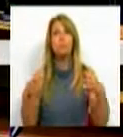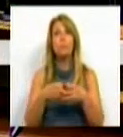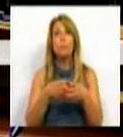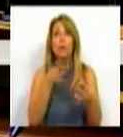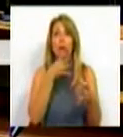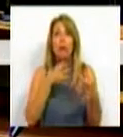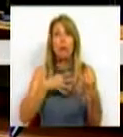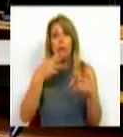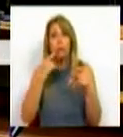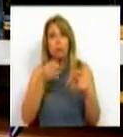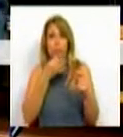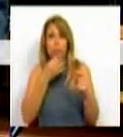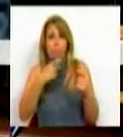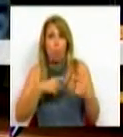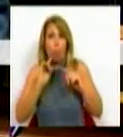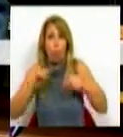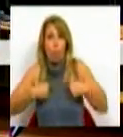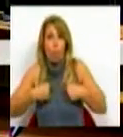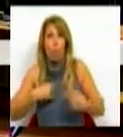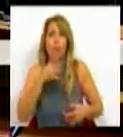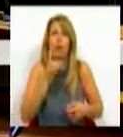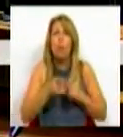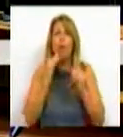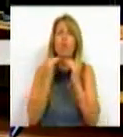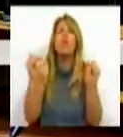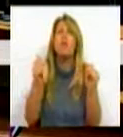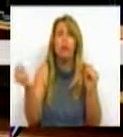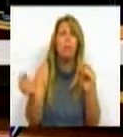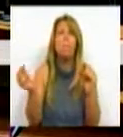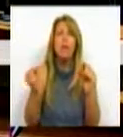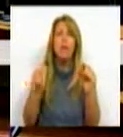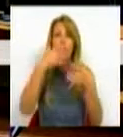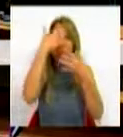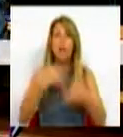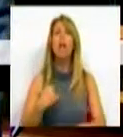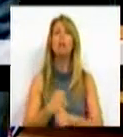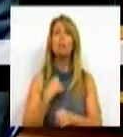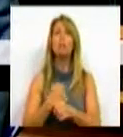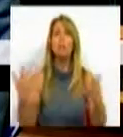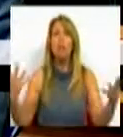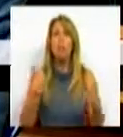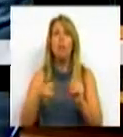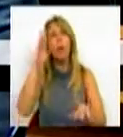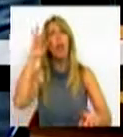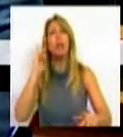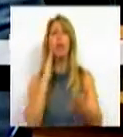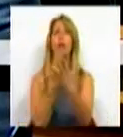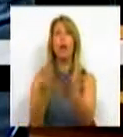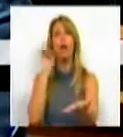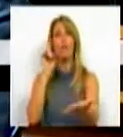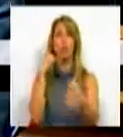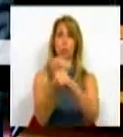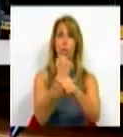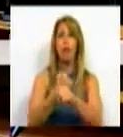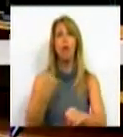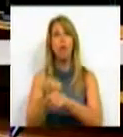nós próprios e sobre nós próprios, sobre qual é o nível mínimo da dignidade do trabalho e que ideia é que estamos, que damos de valorização do trabalho e de papel do